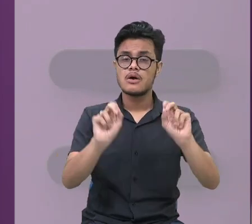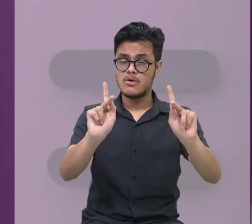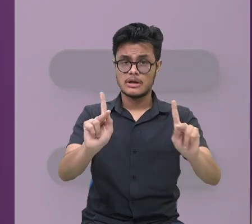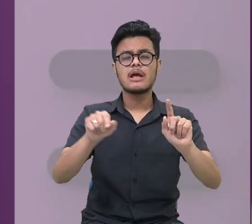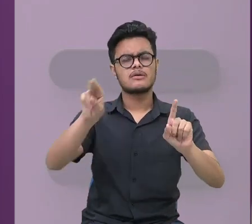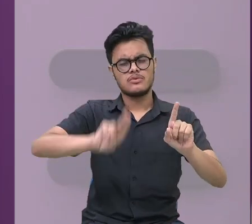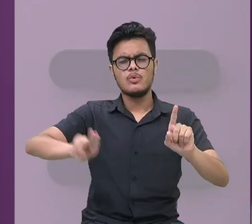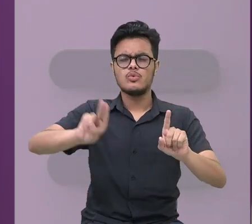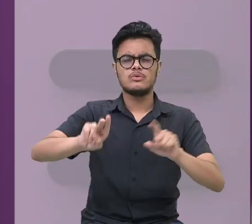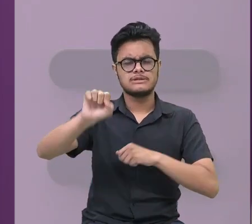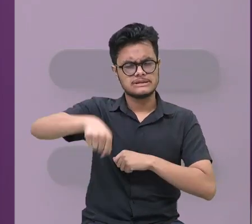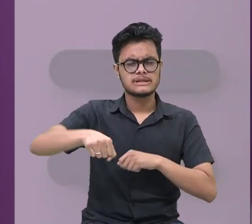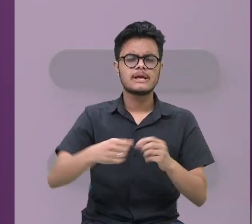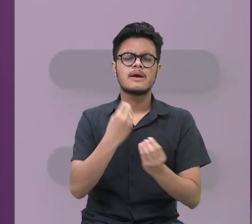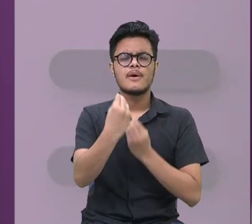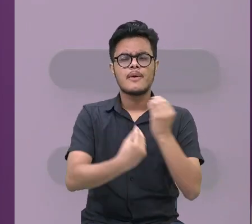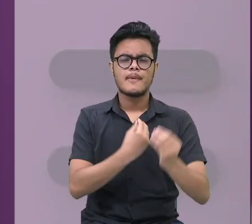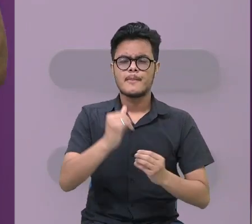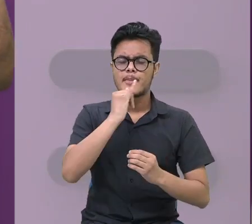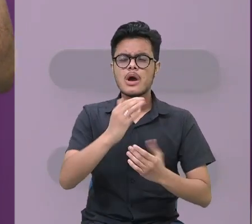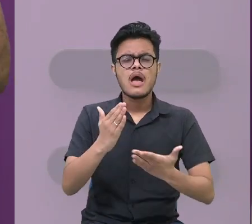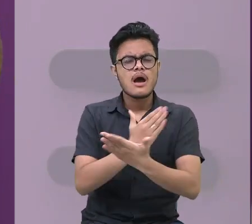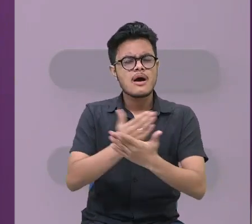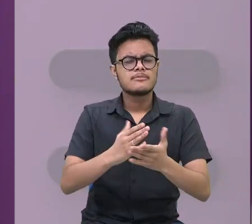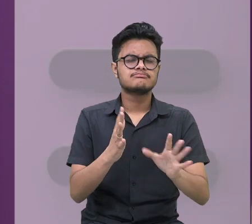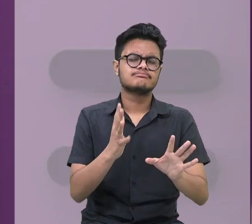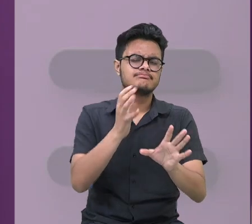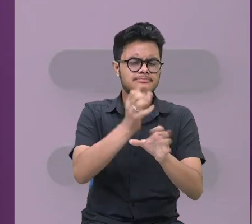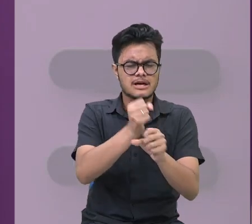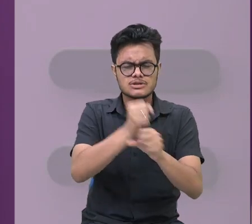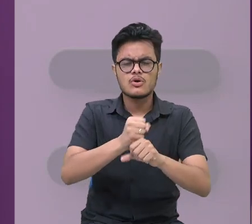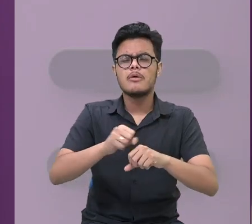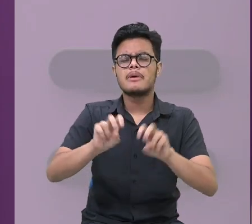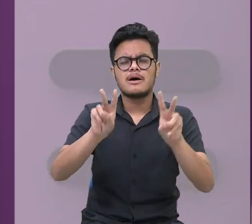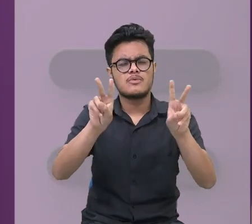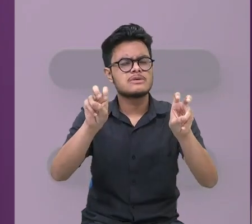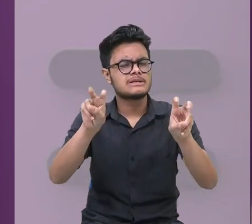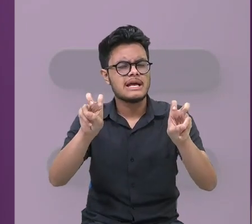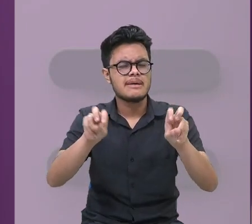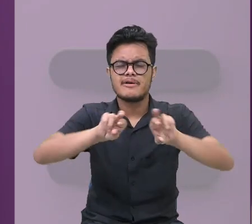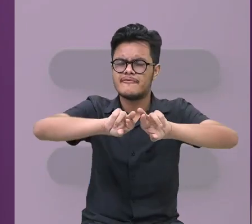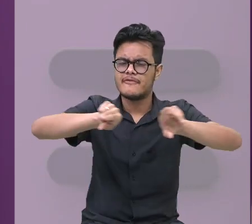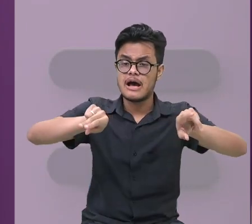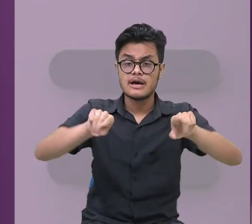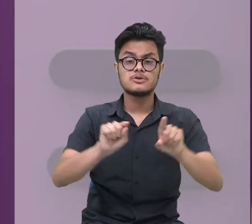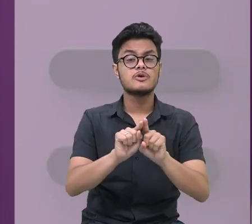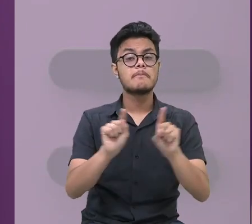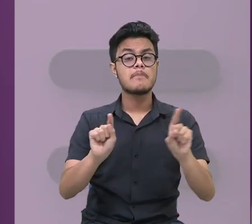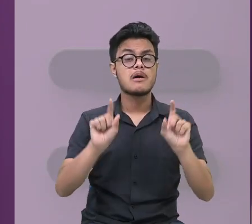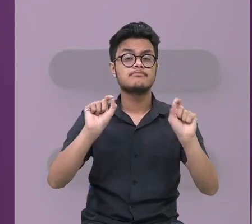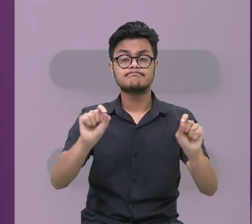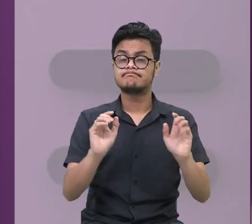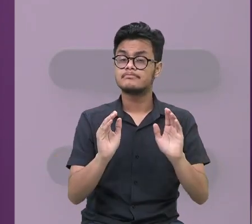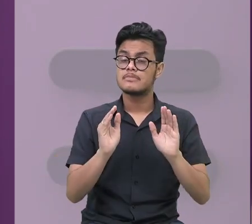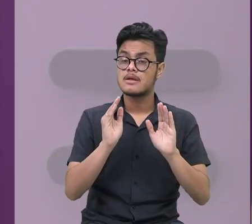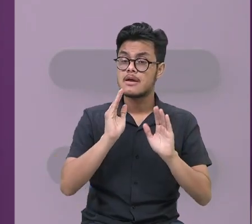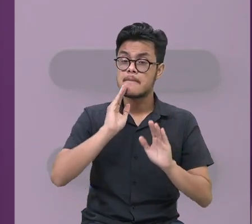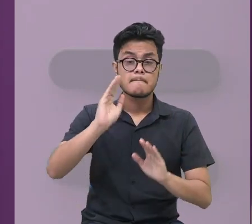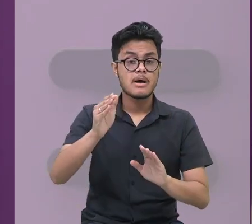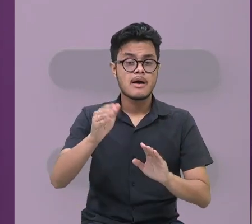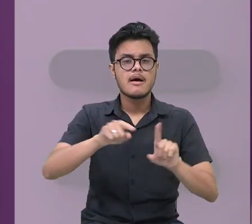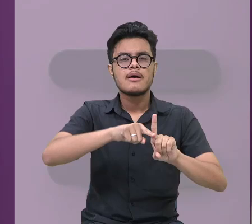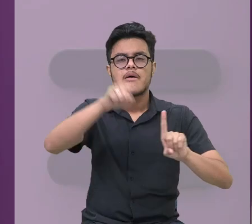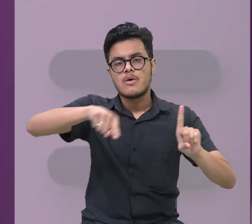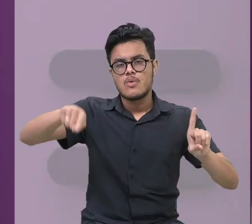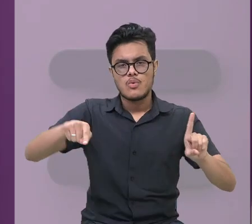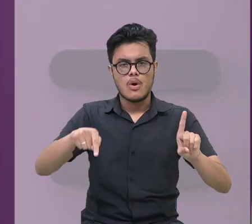funções exponenciais para resolver diversos problemas, mas são nas aplicações gráficas que a